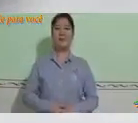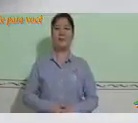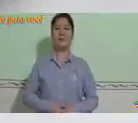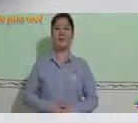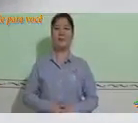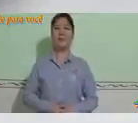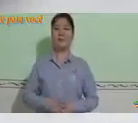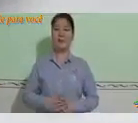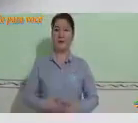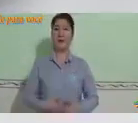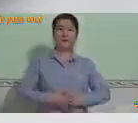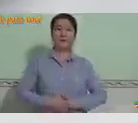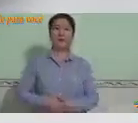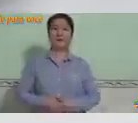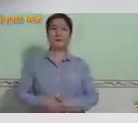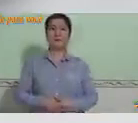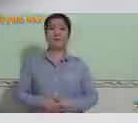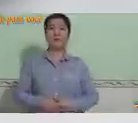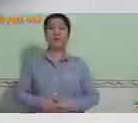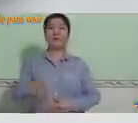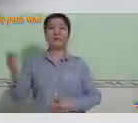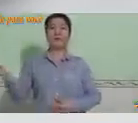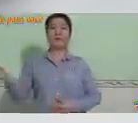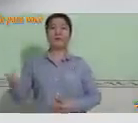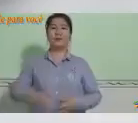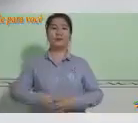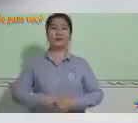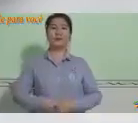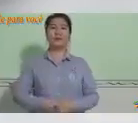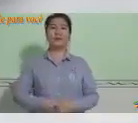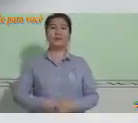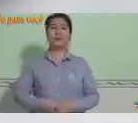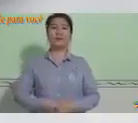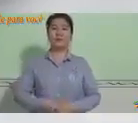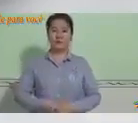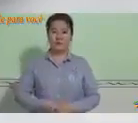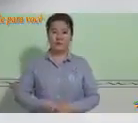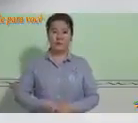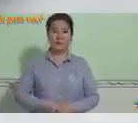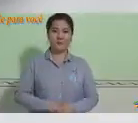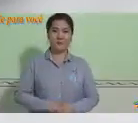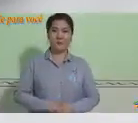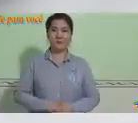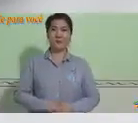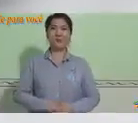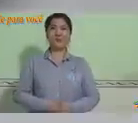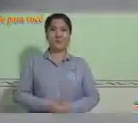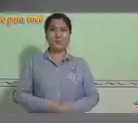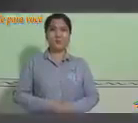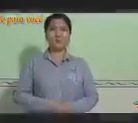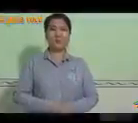Para isso, dividiram esses animais em três grupos principais: 2.1, que foi programado para